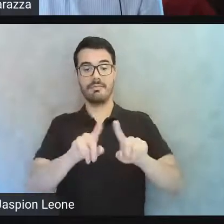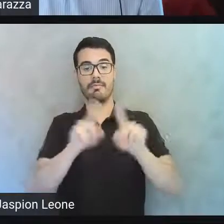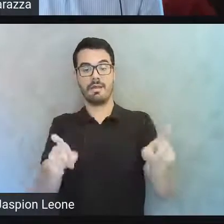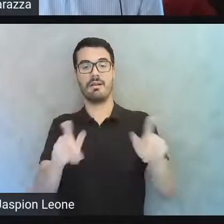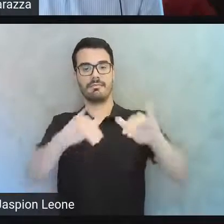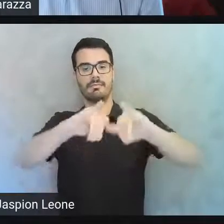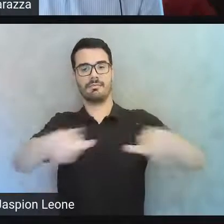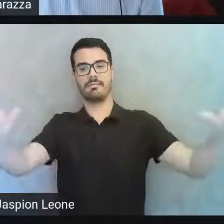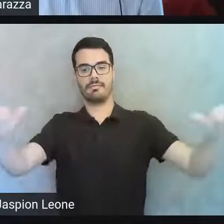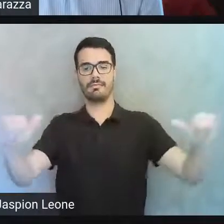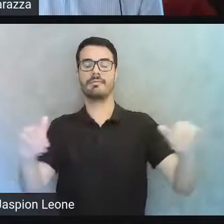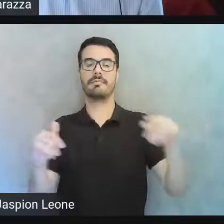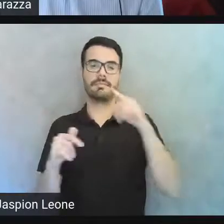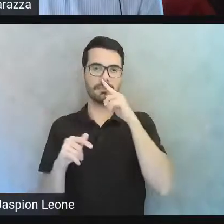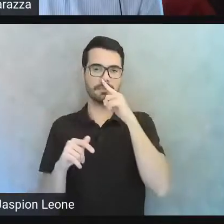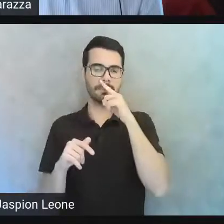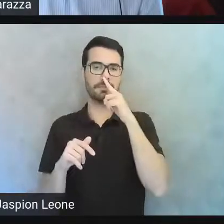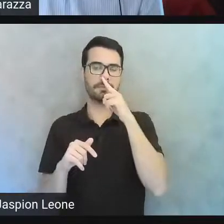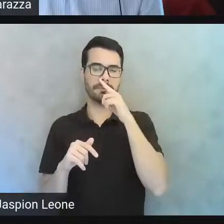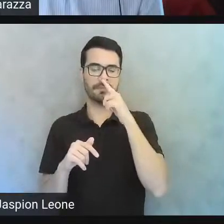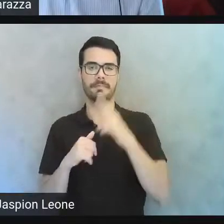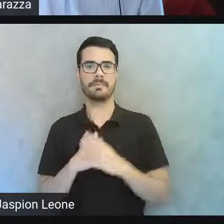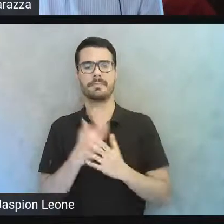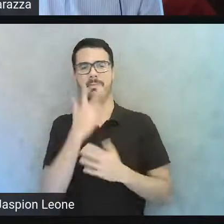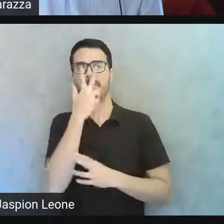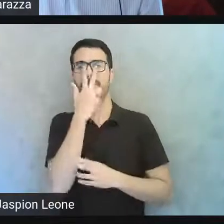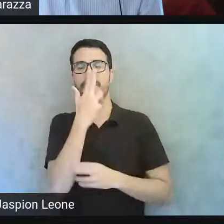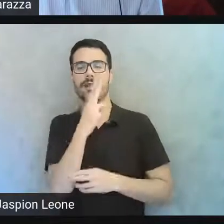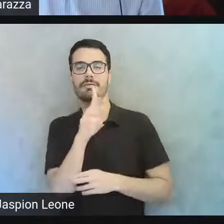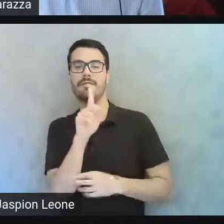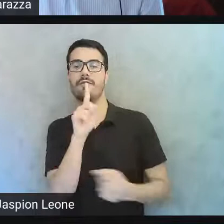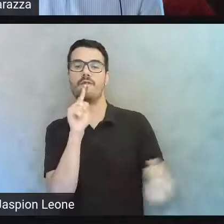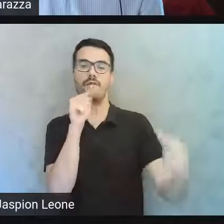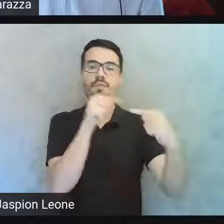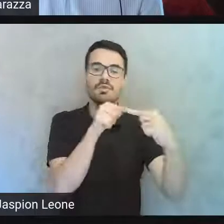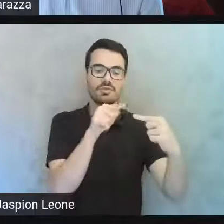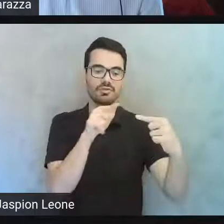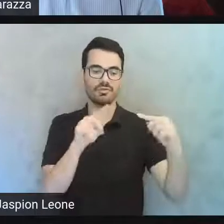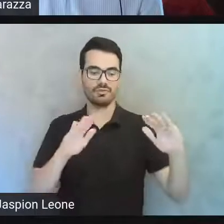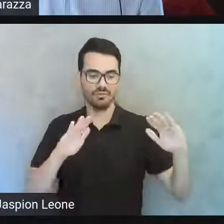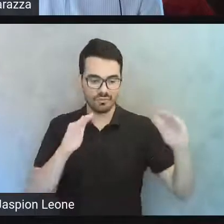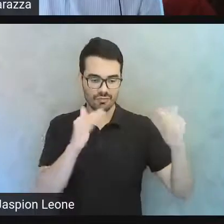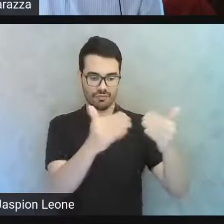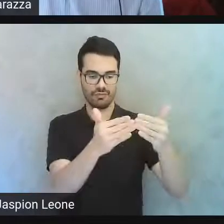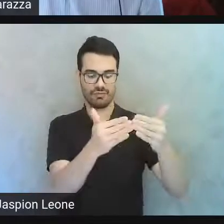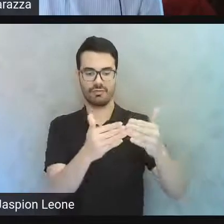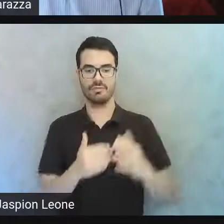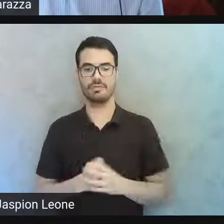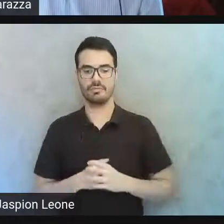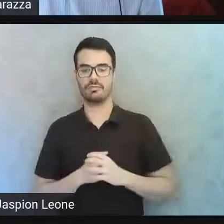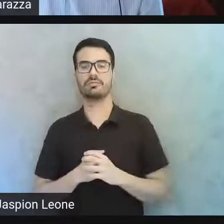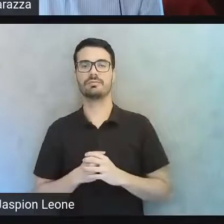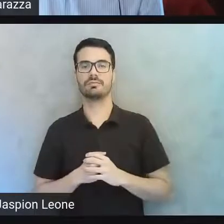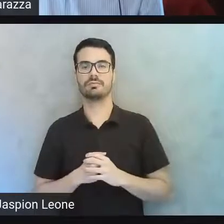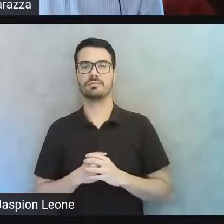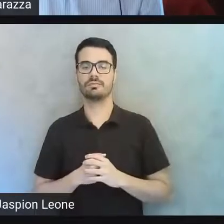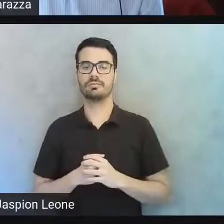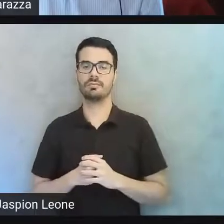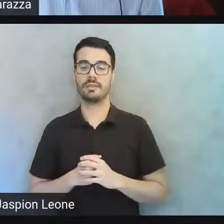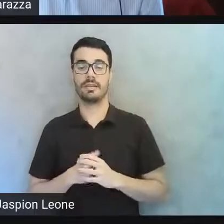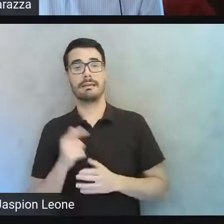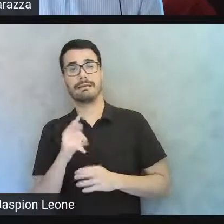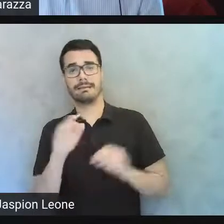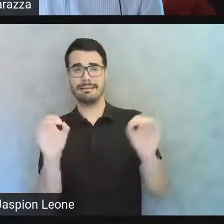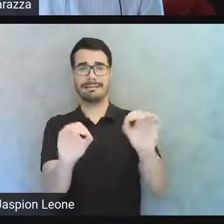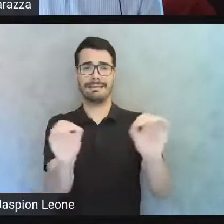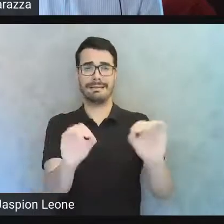né, com micro alvos, em que você vai fazer memes diferentes para públicos diferentes. Ninguém mais está